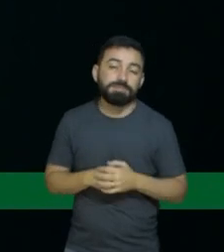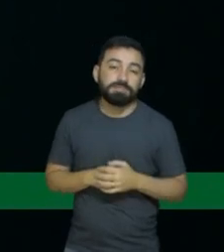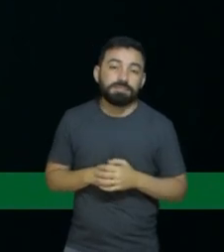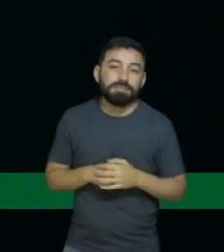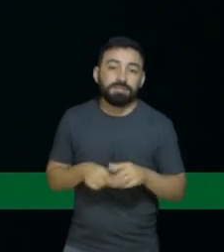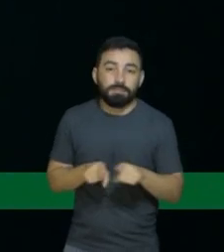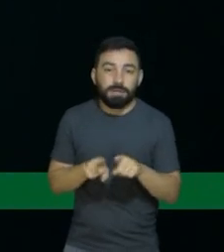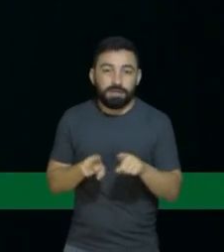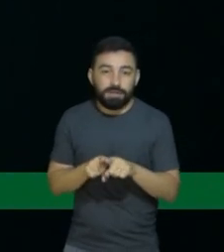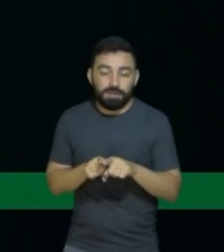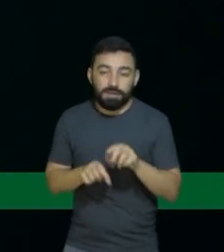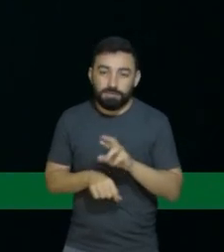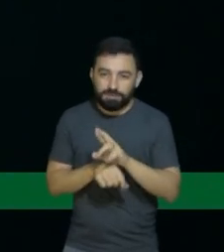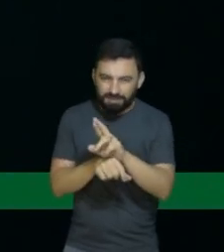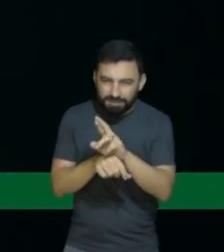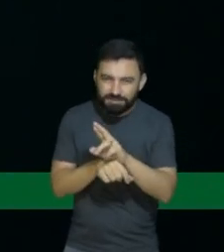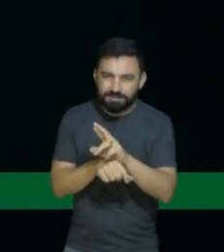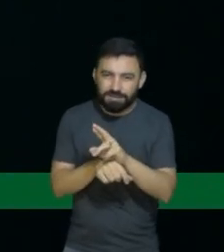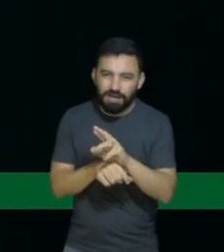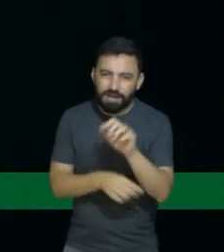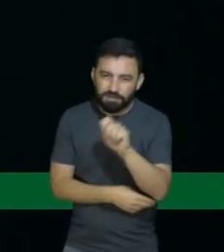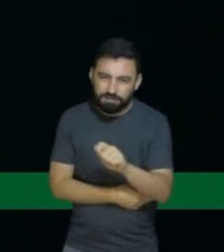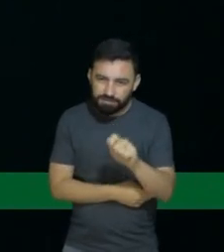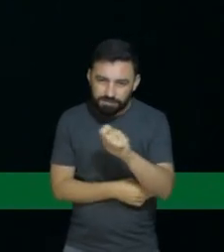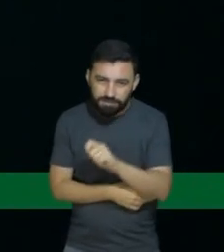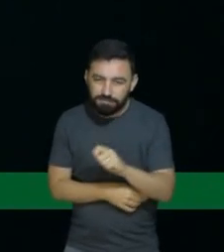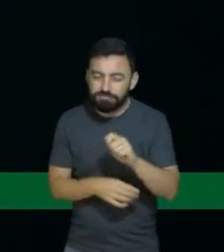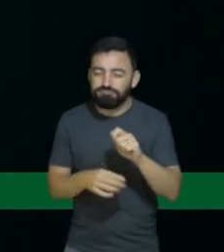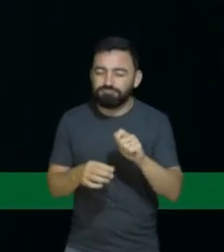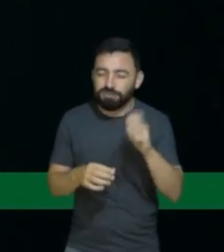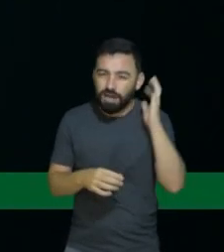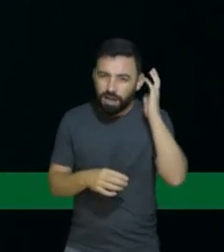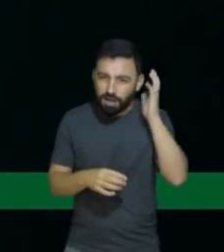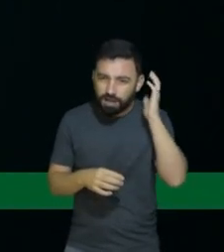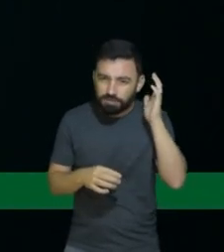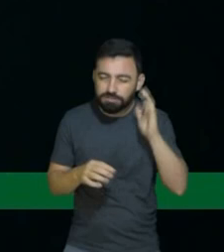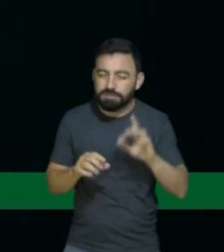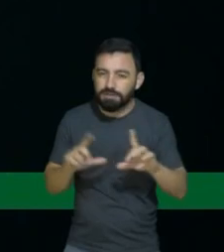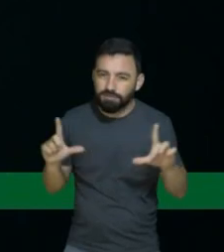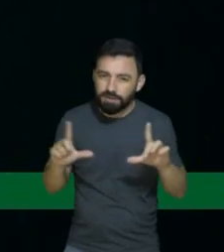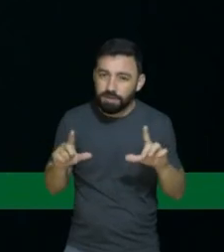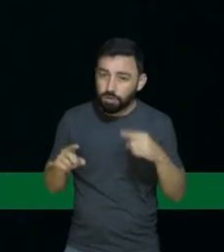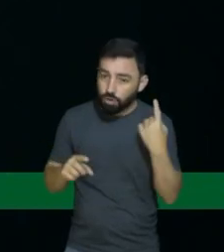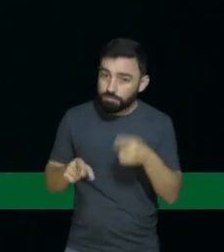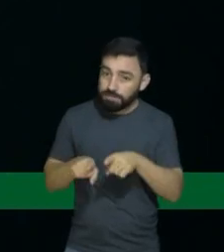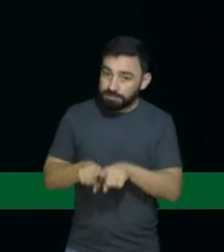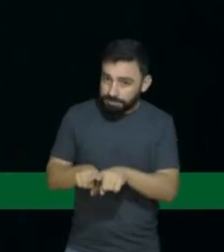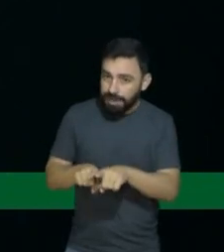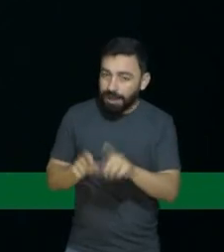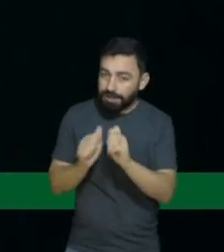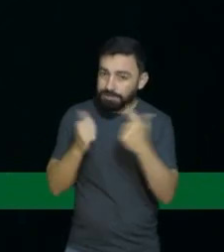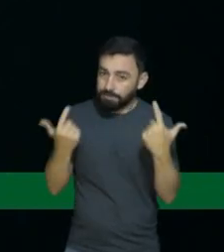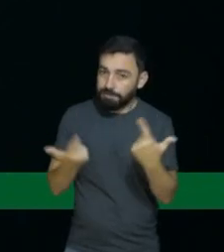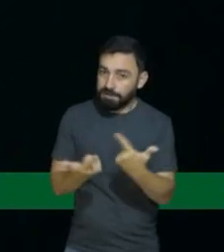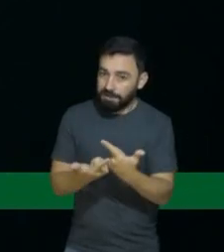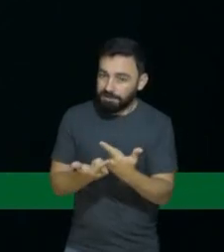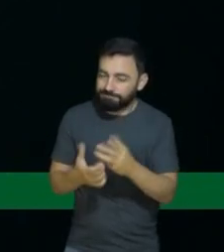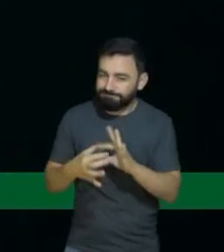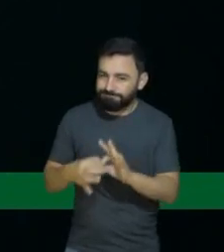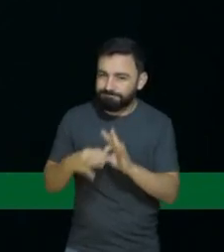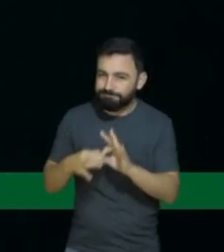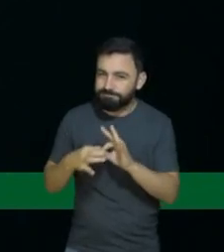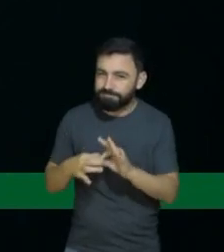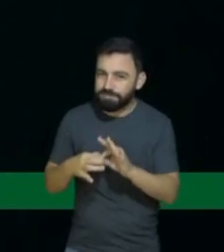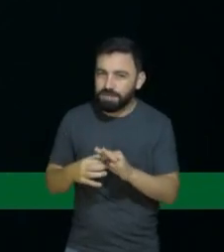caert da associação Catarinense de emissoras de rádio e televisão agradecer a parceria que nós temos com alesc agradecer a parceria